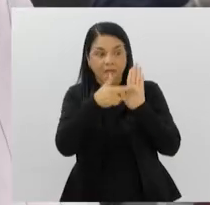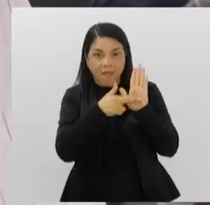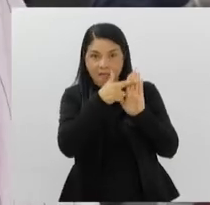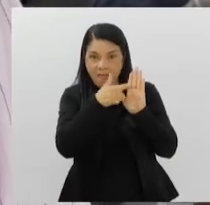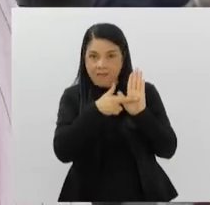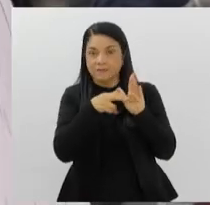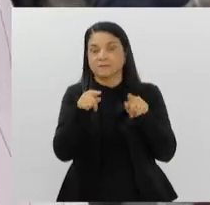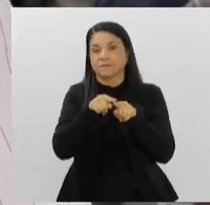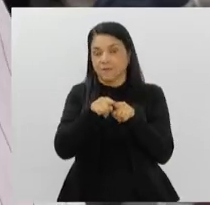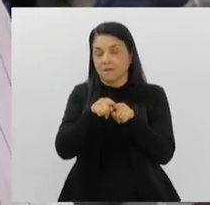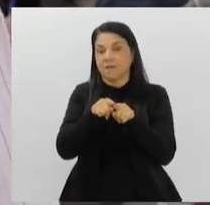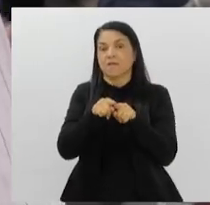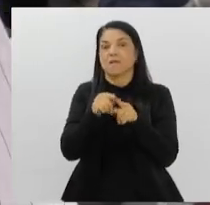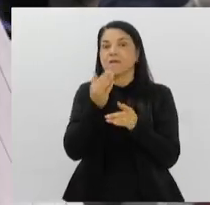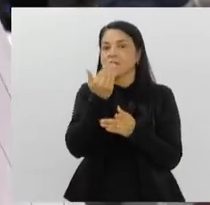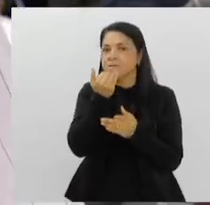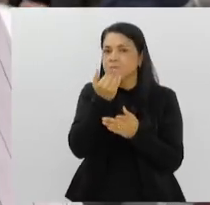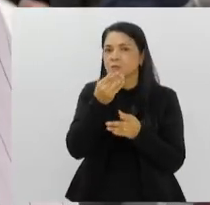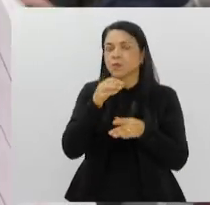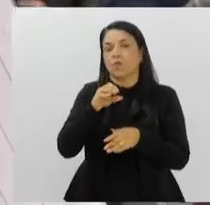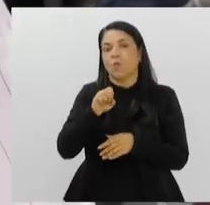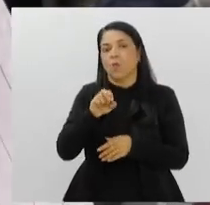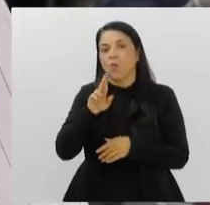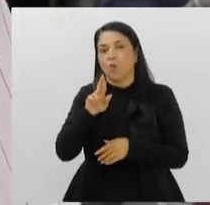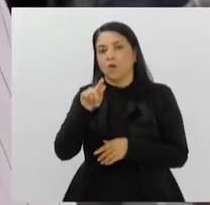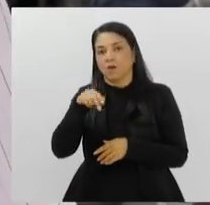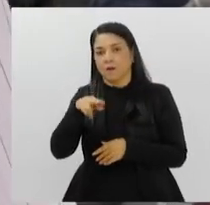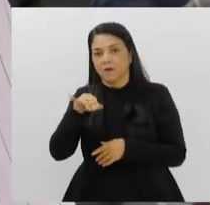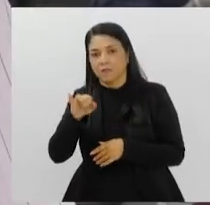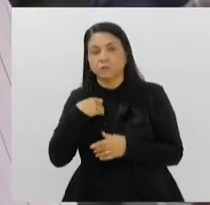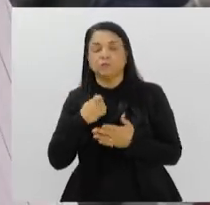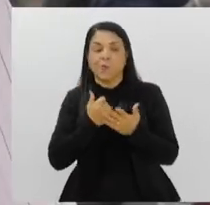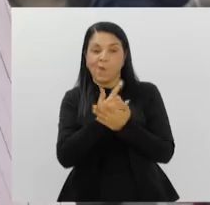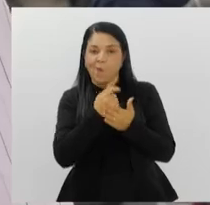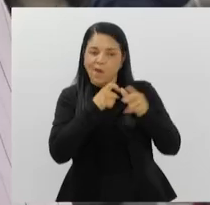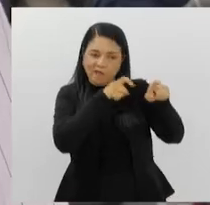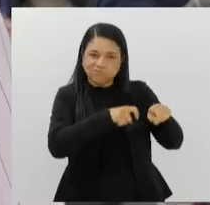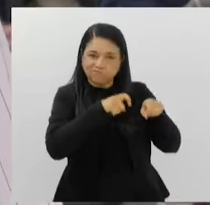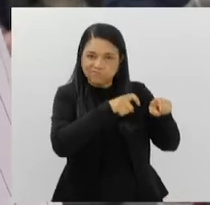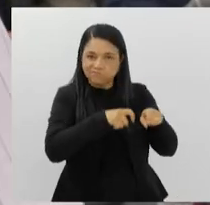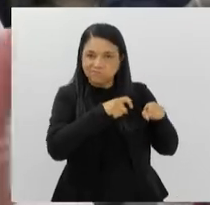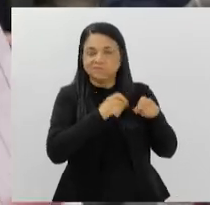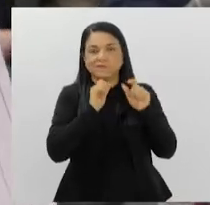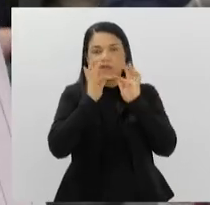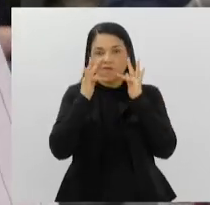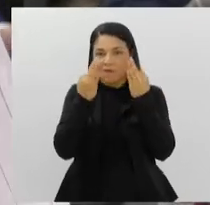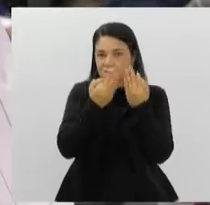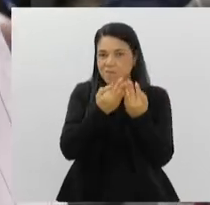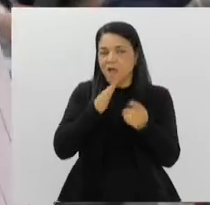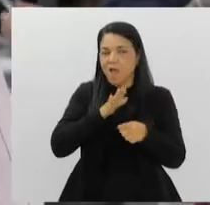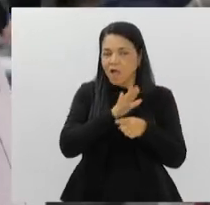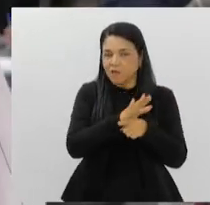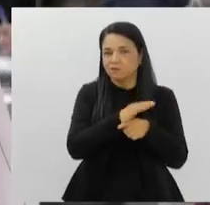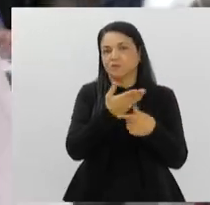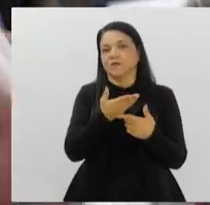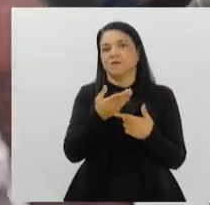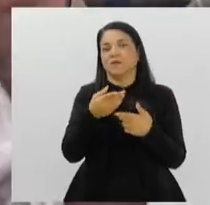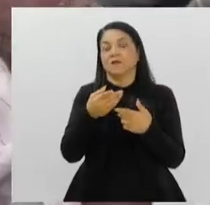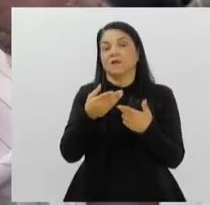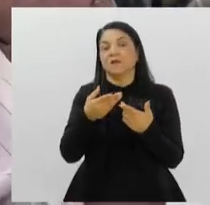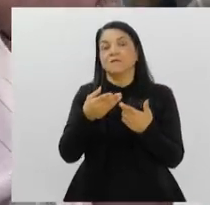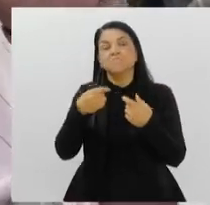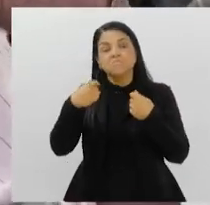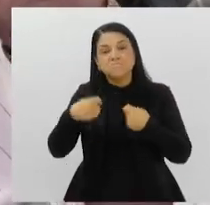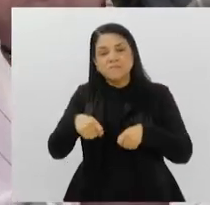alimentos orgânicos de boa qualidade, comprar sempre dos produtores orgânicos, familiares das cooperativas. Então,